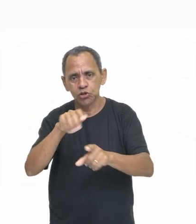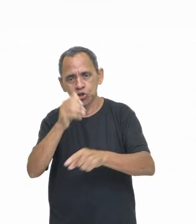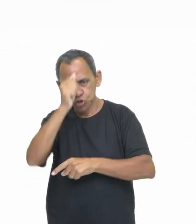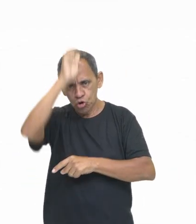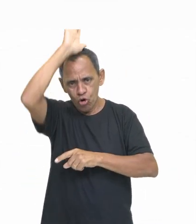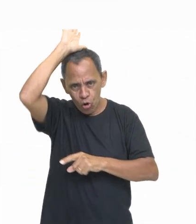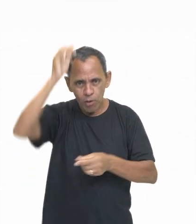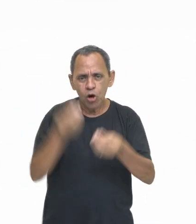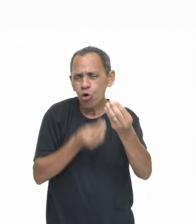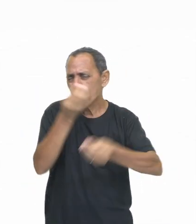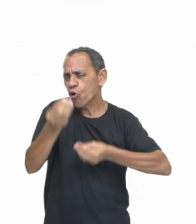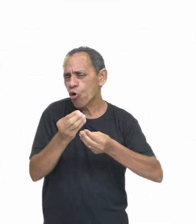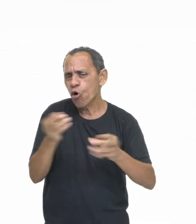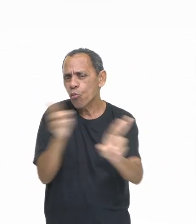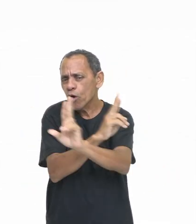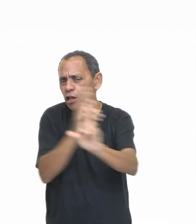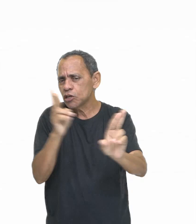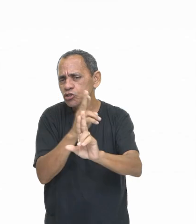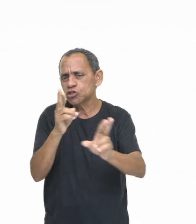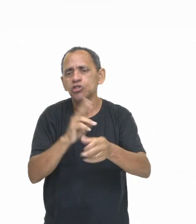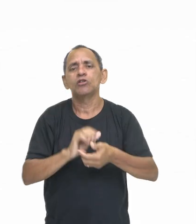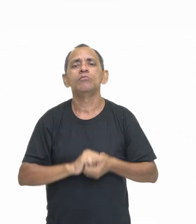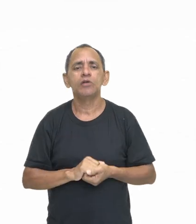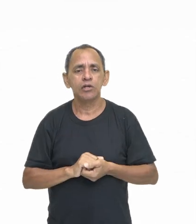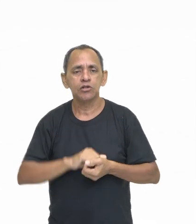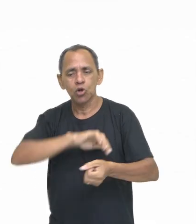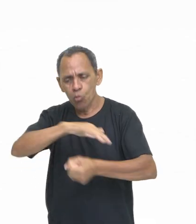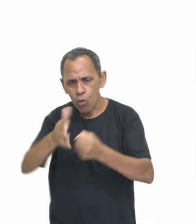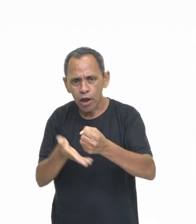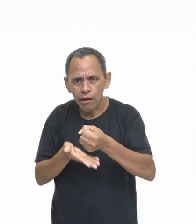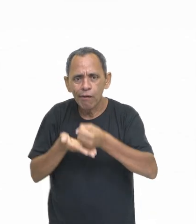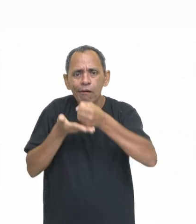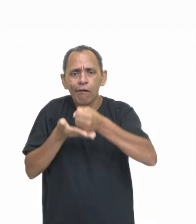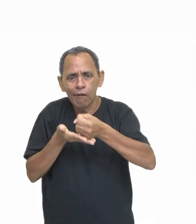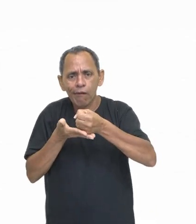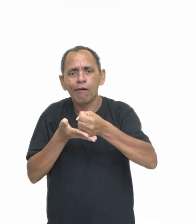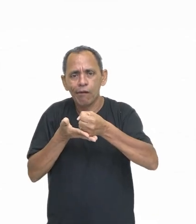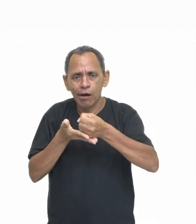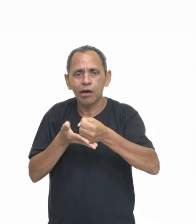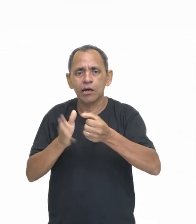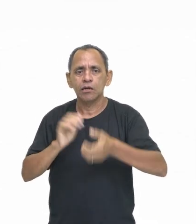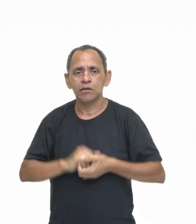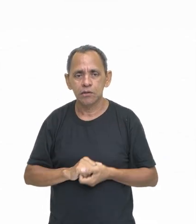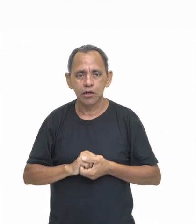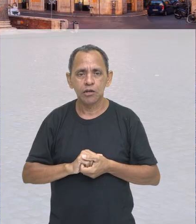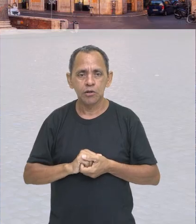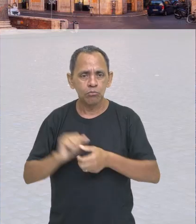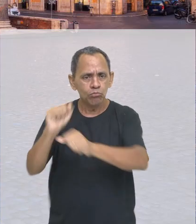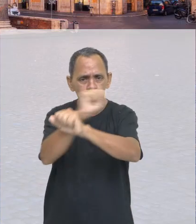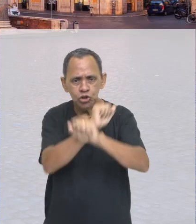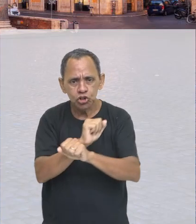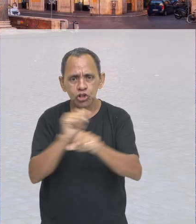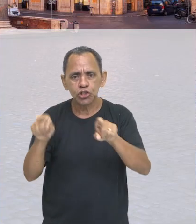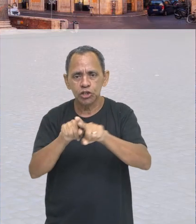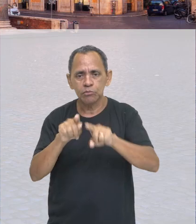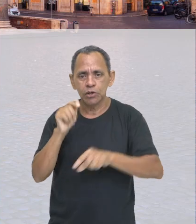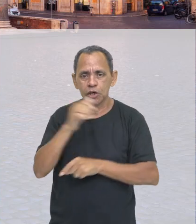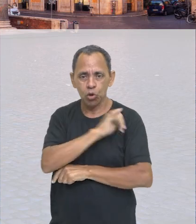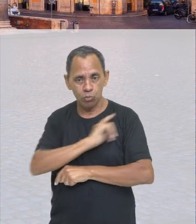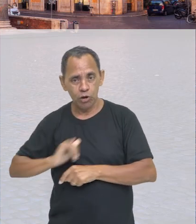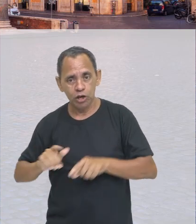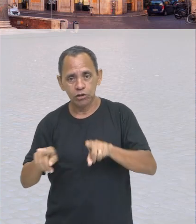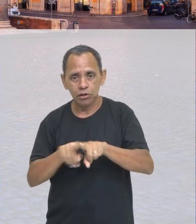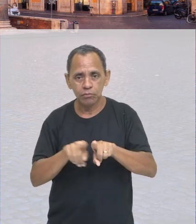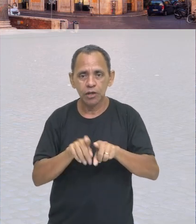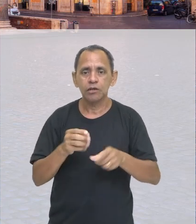interagiam para sustentar e expandir o Império. Então, aqui, mudando o meu